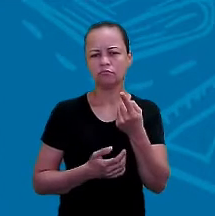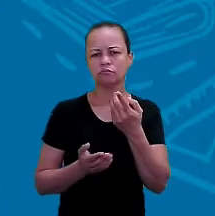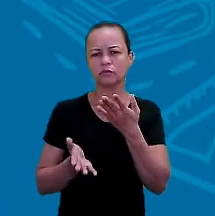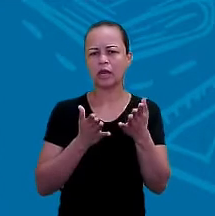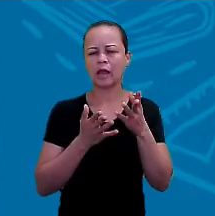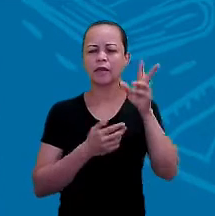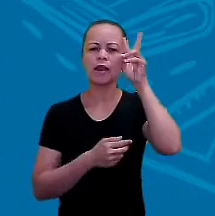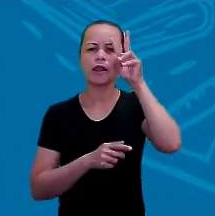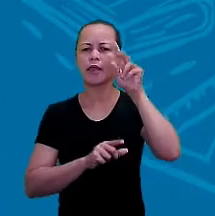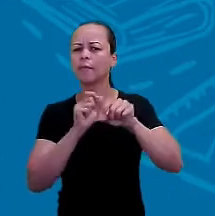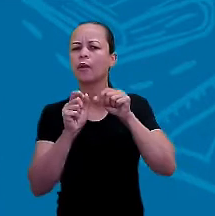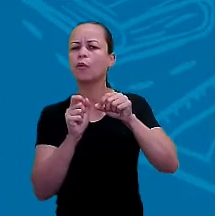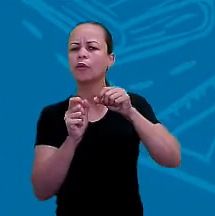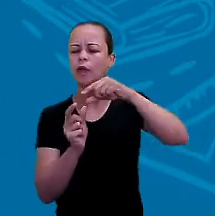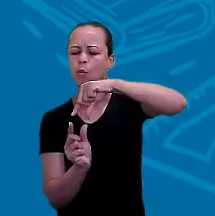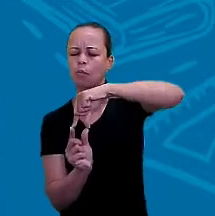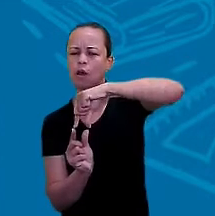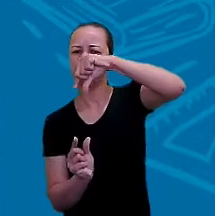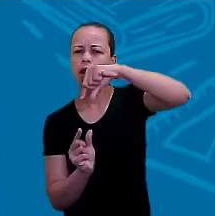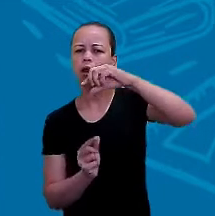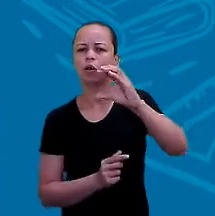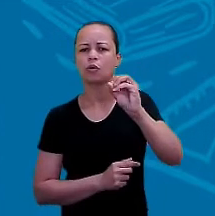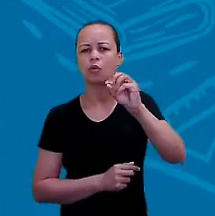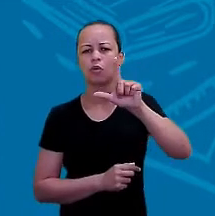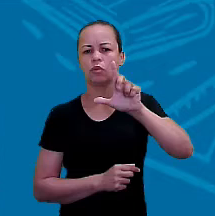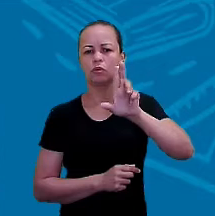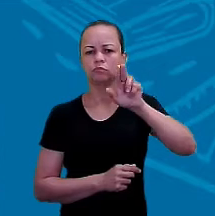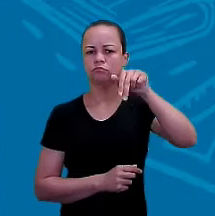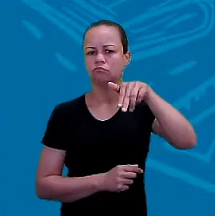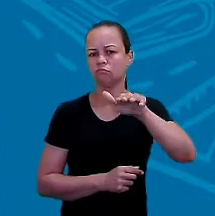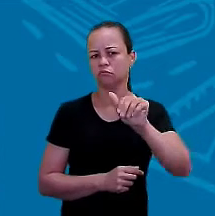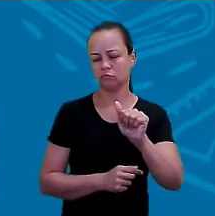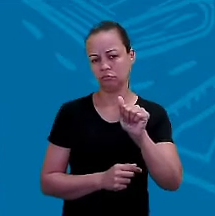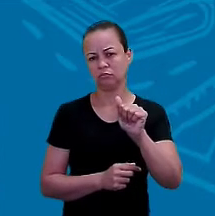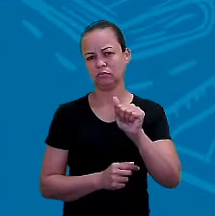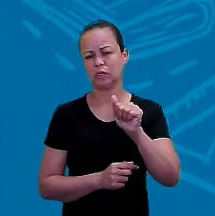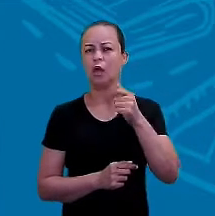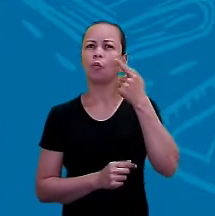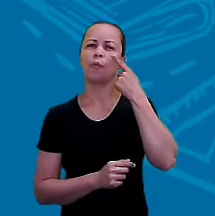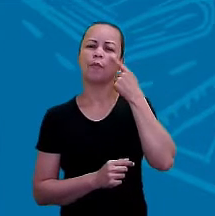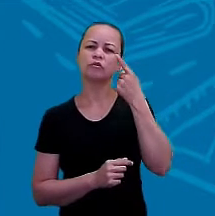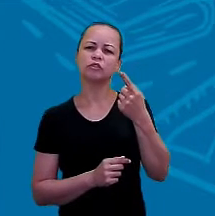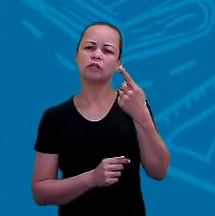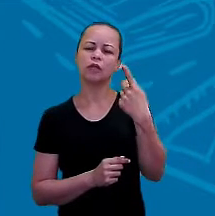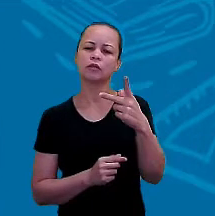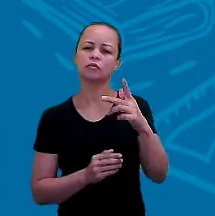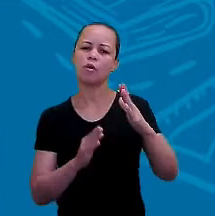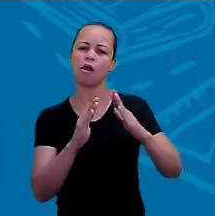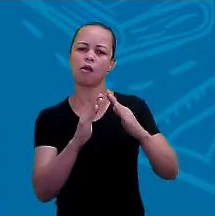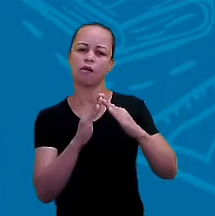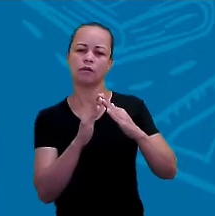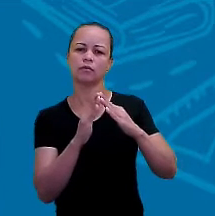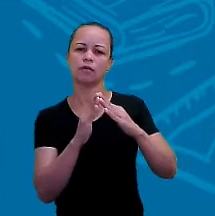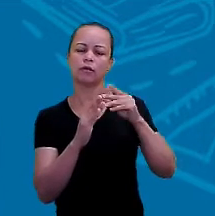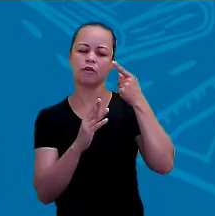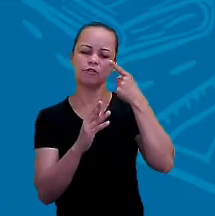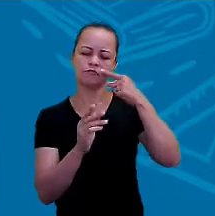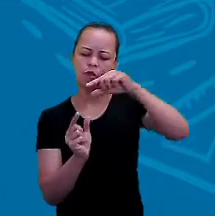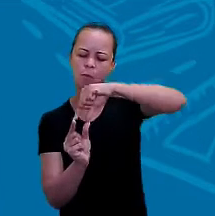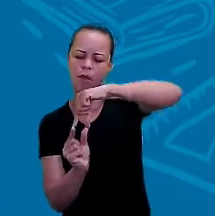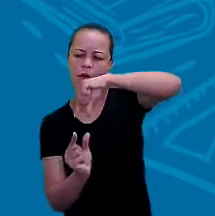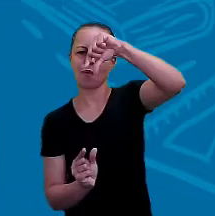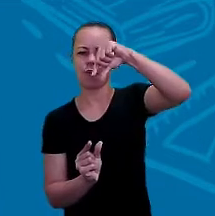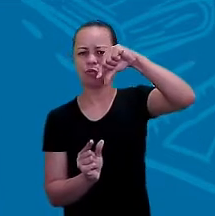lembra é uma coluna, tá? Quando você está na sua casa, que você vê a coluna da casa, te